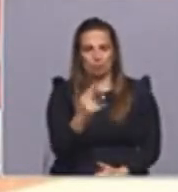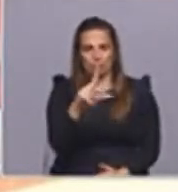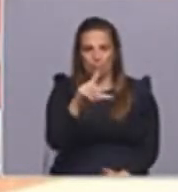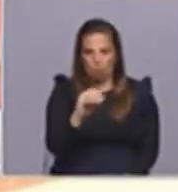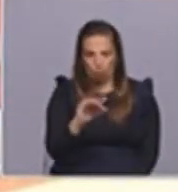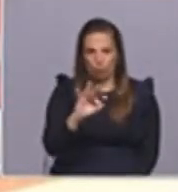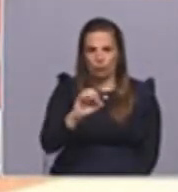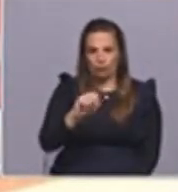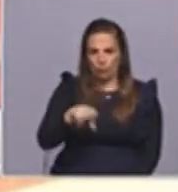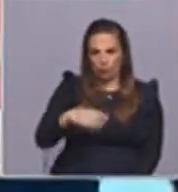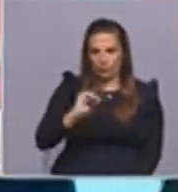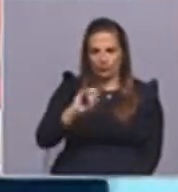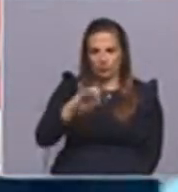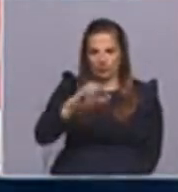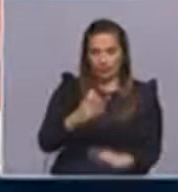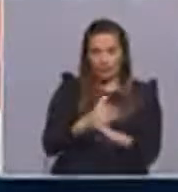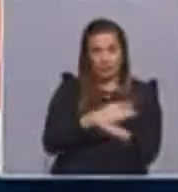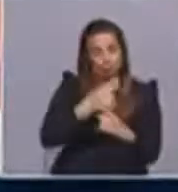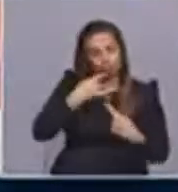anunciada.